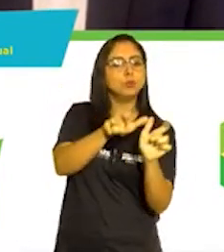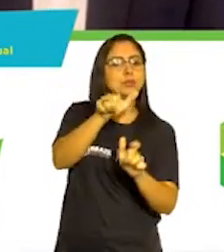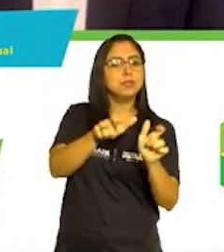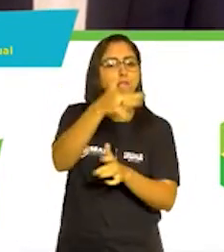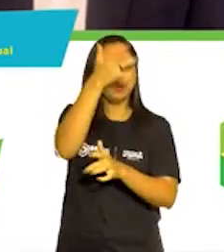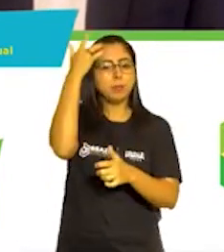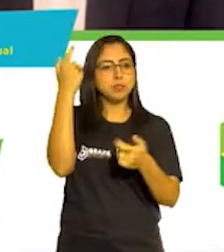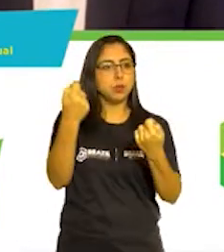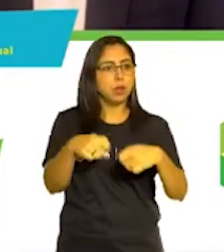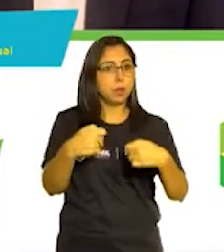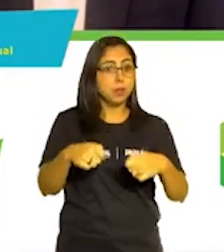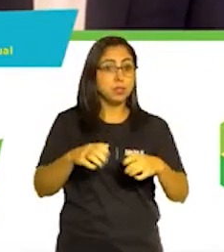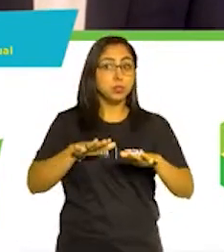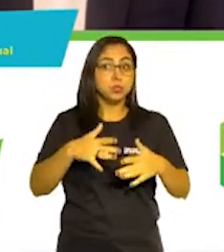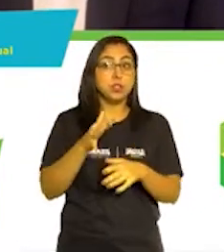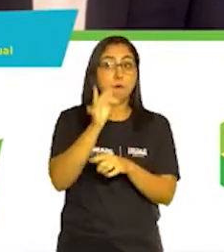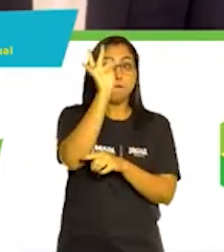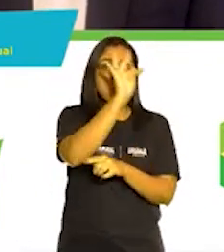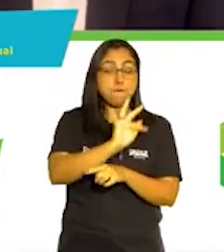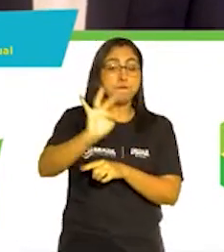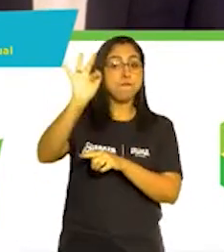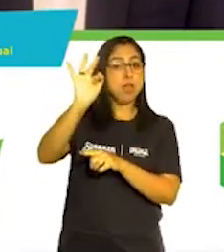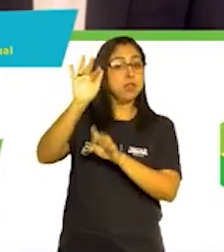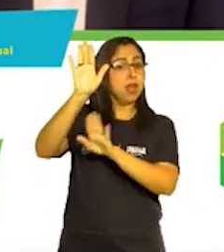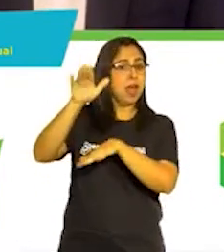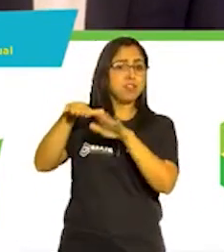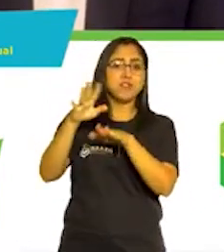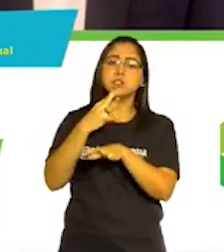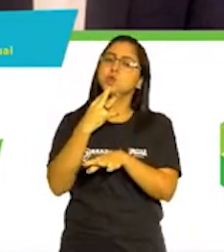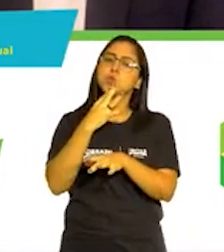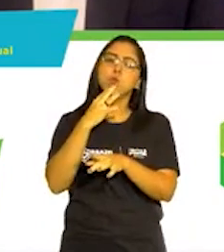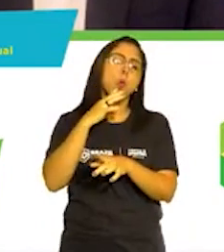vezes, federal. Então, a política precisa